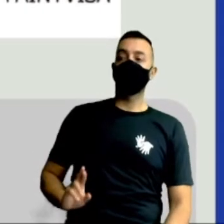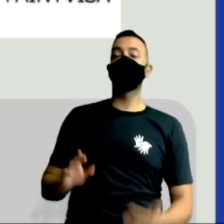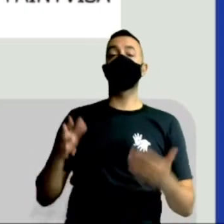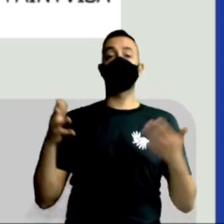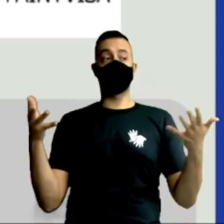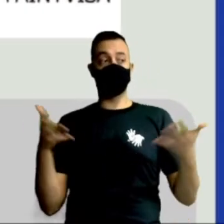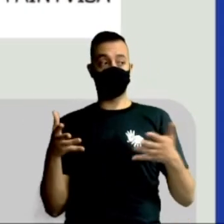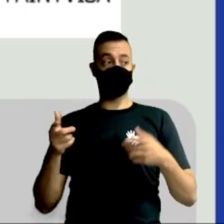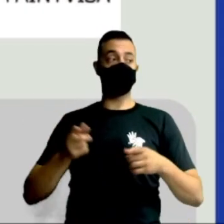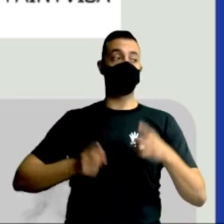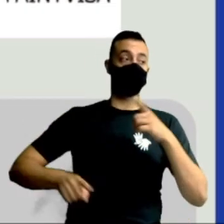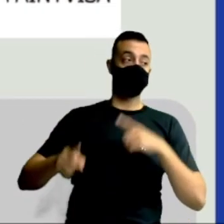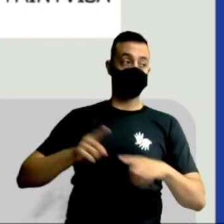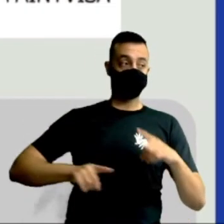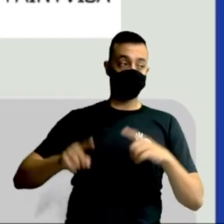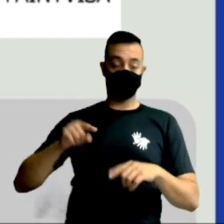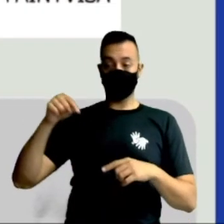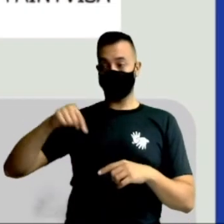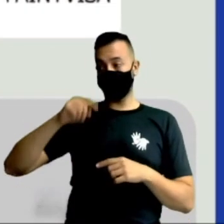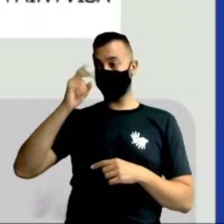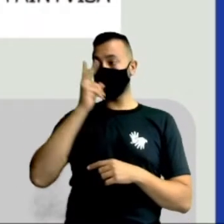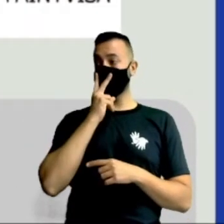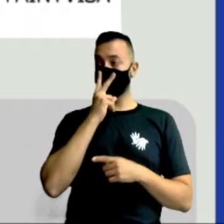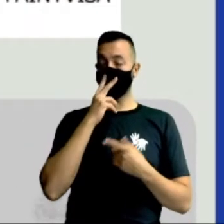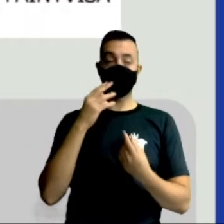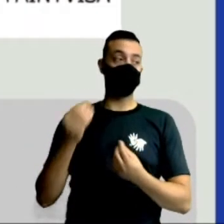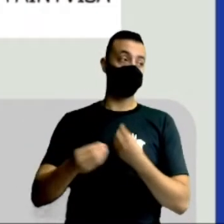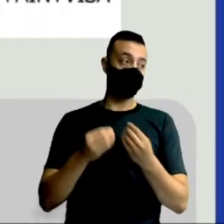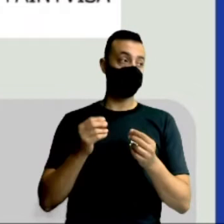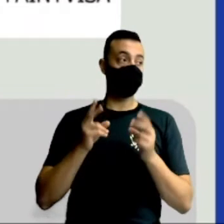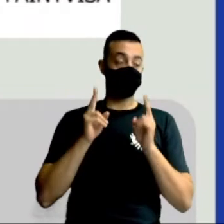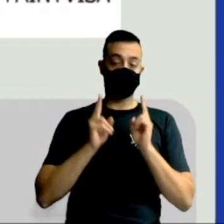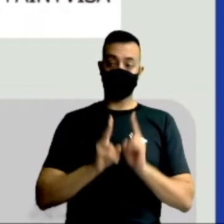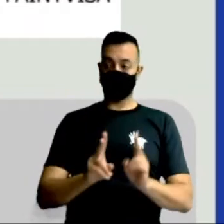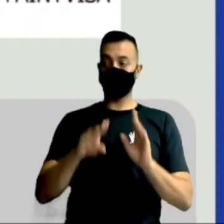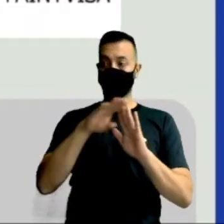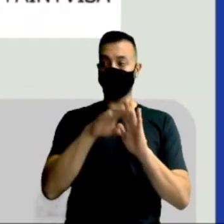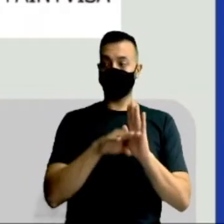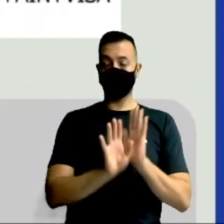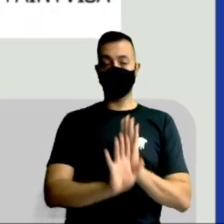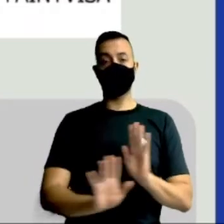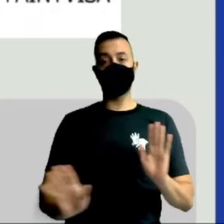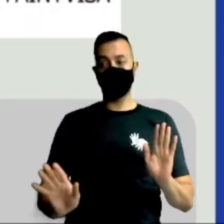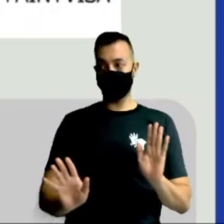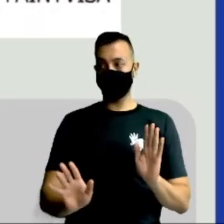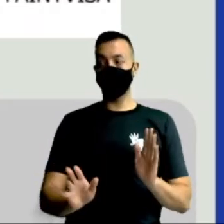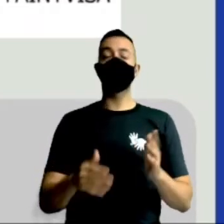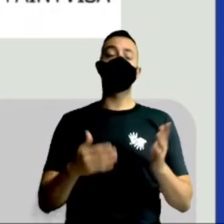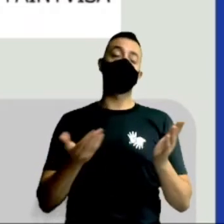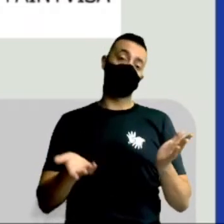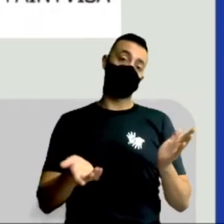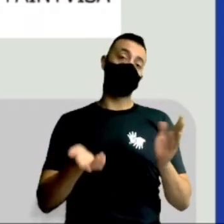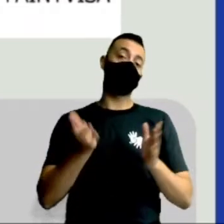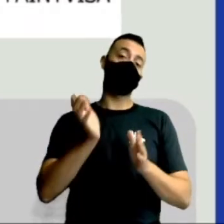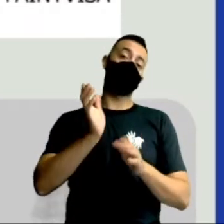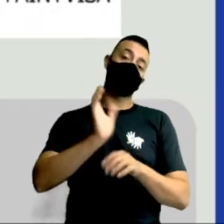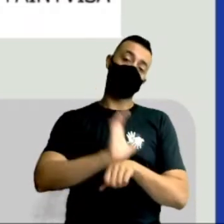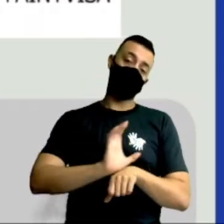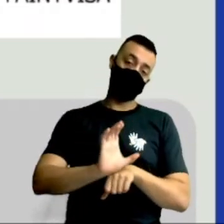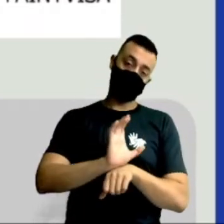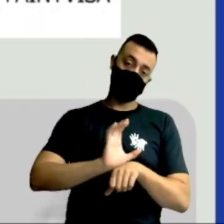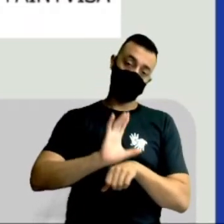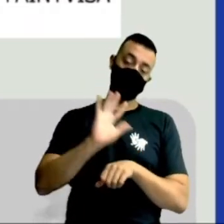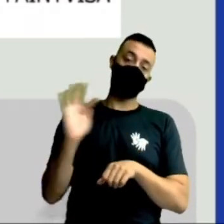a administração daqui de Vitória de Santo Antão segue esse formato aqui. Como reza a Constituição